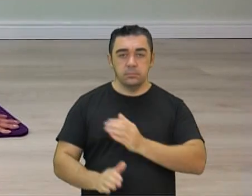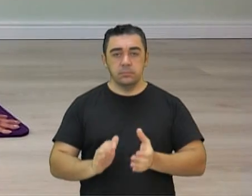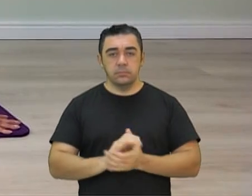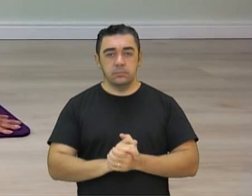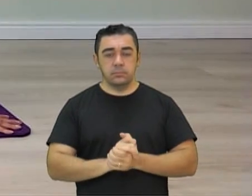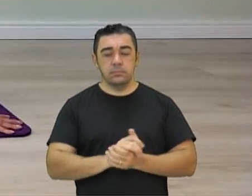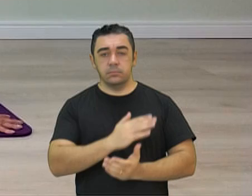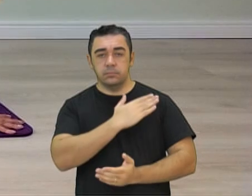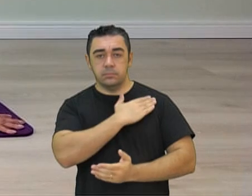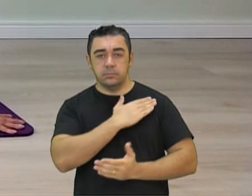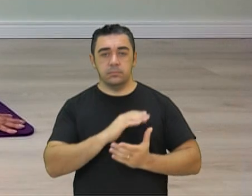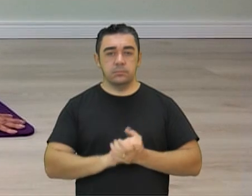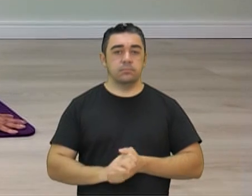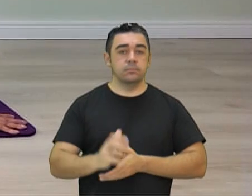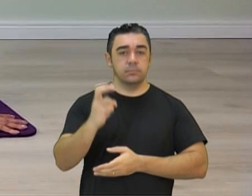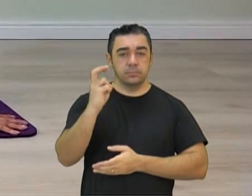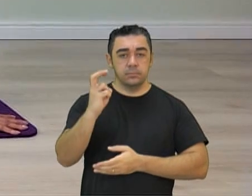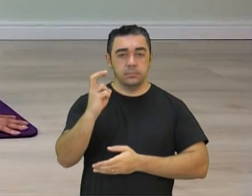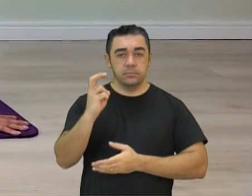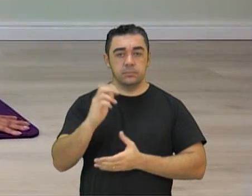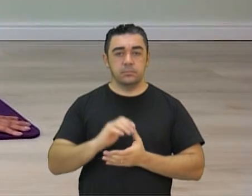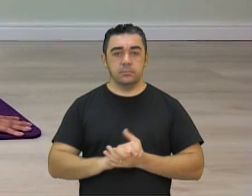5,